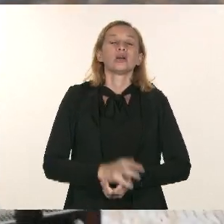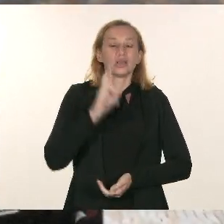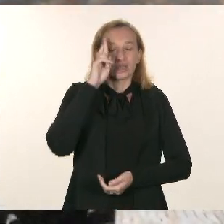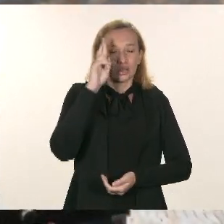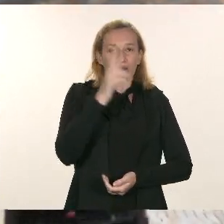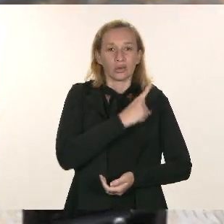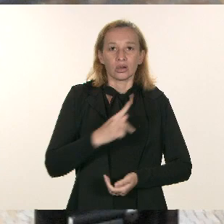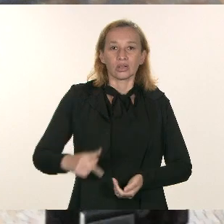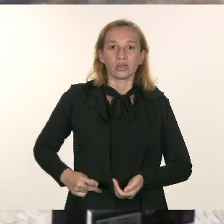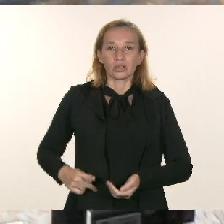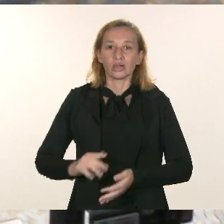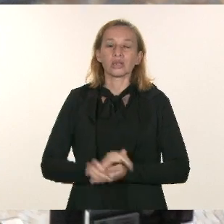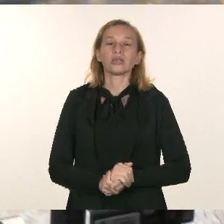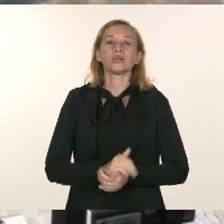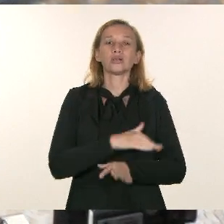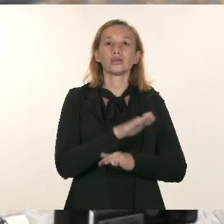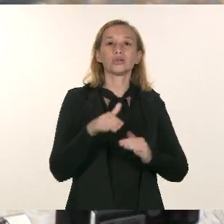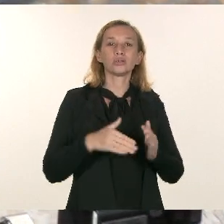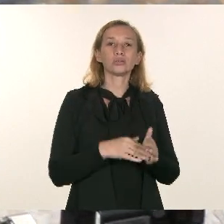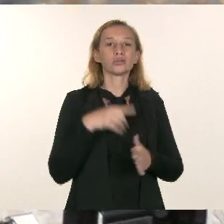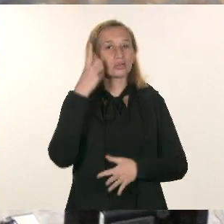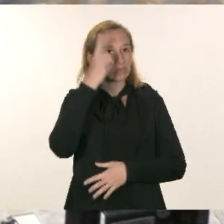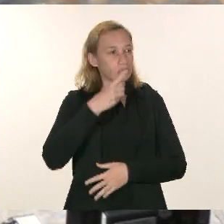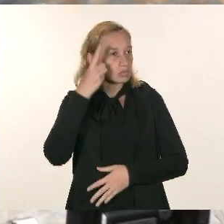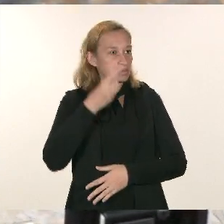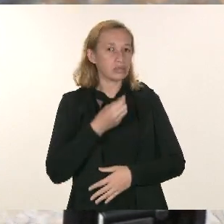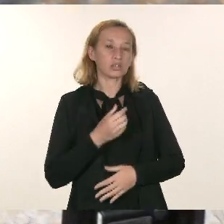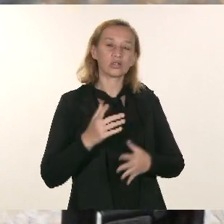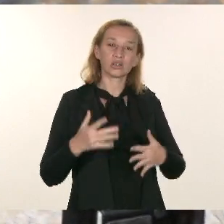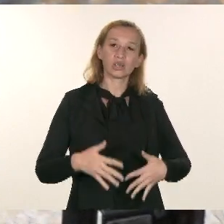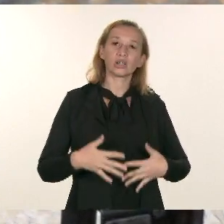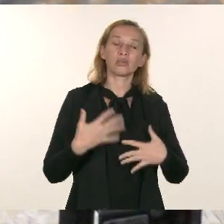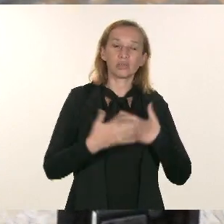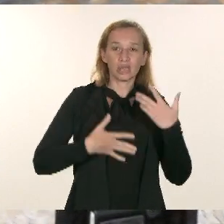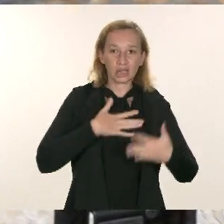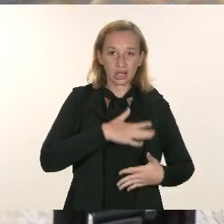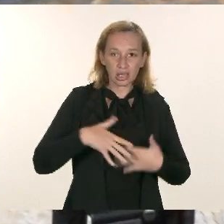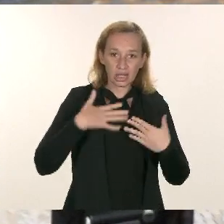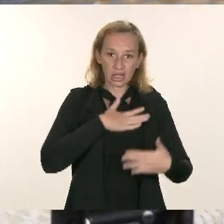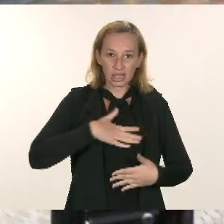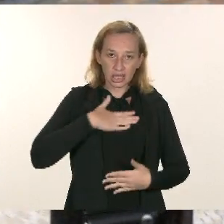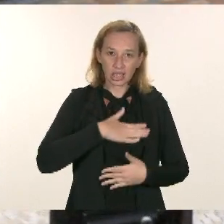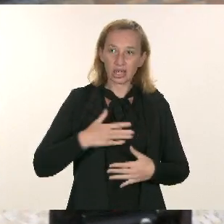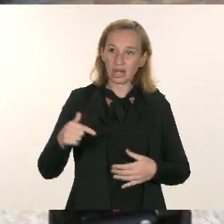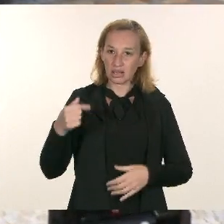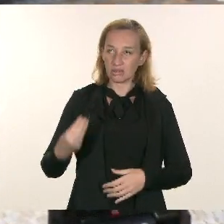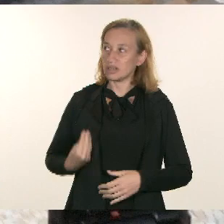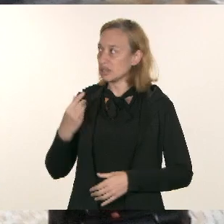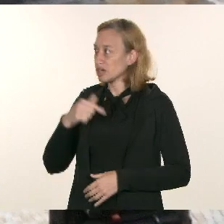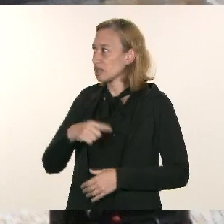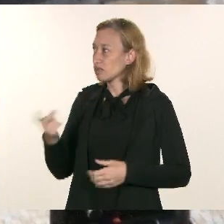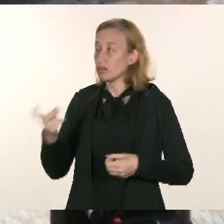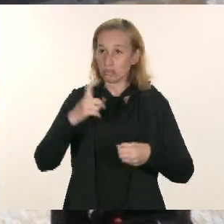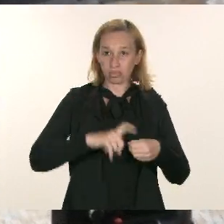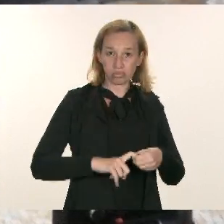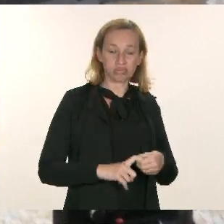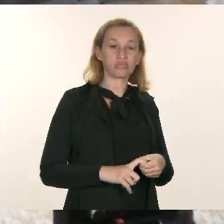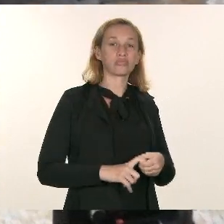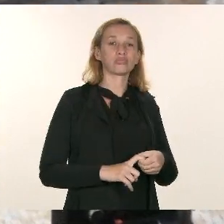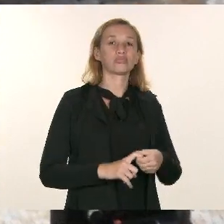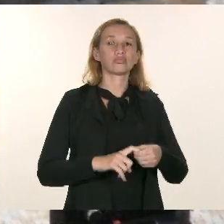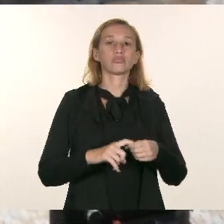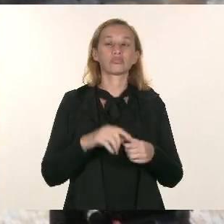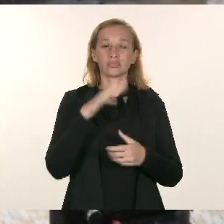presidente, senhores deputados, prazer muito grande, retornando aqui do Carnaval, e